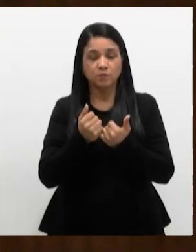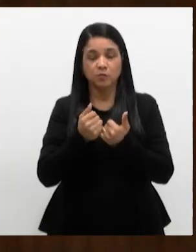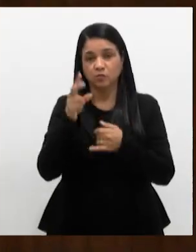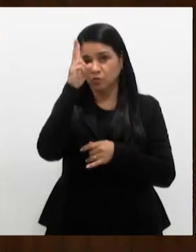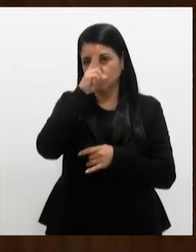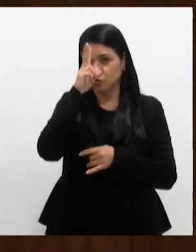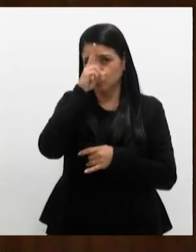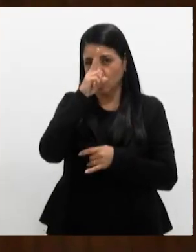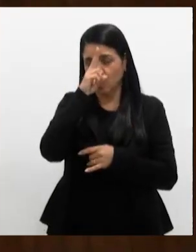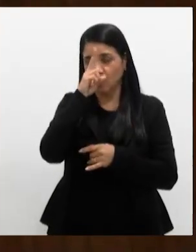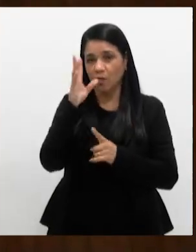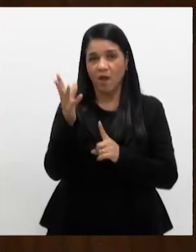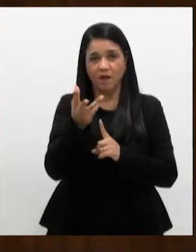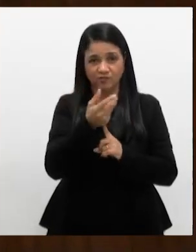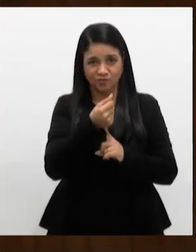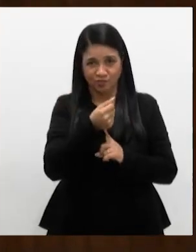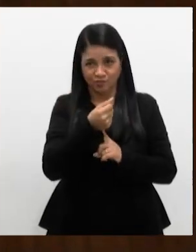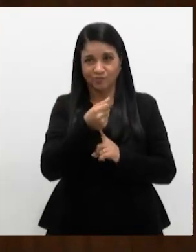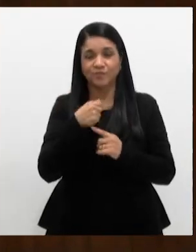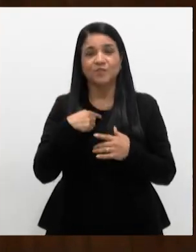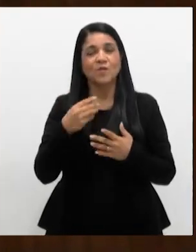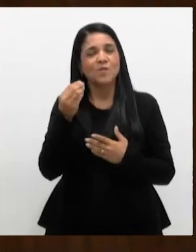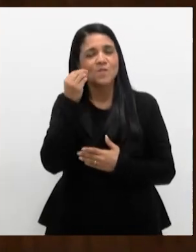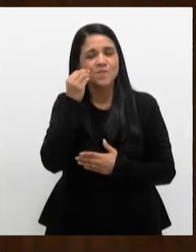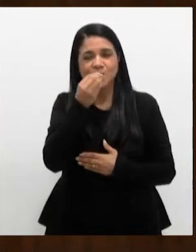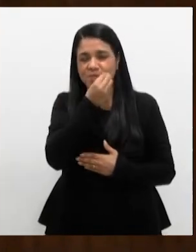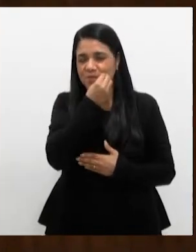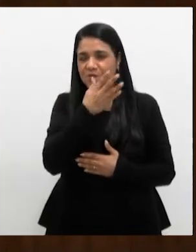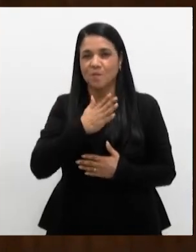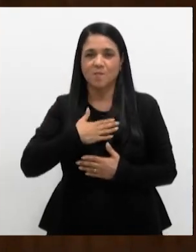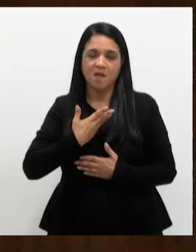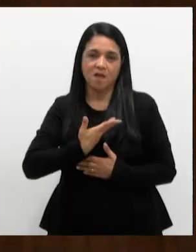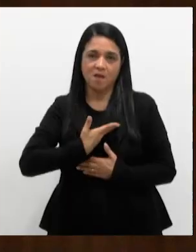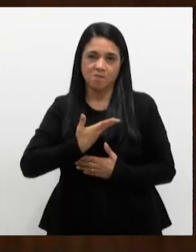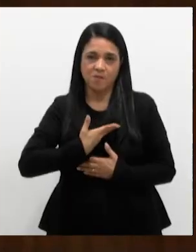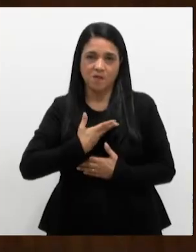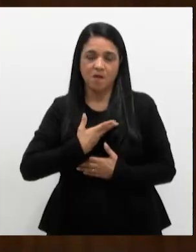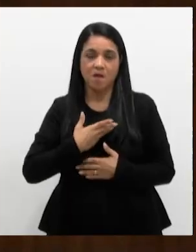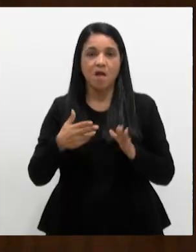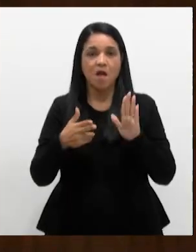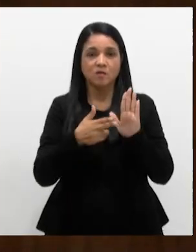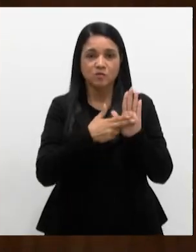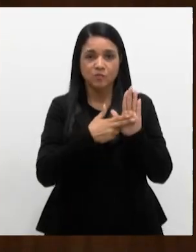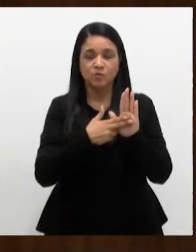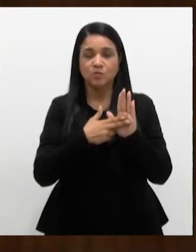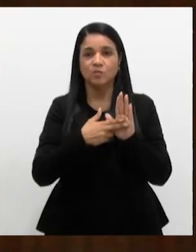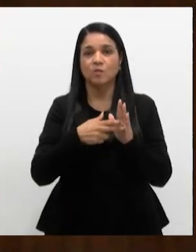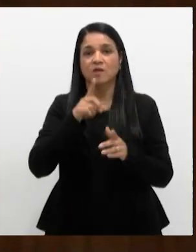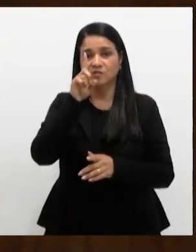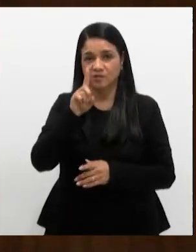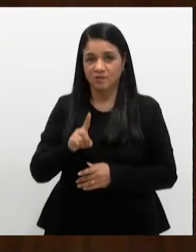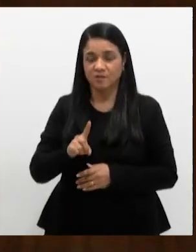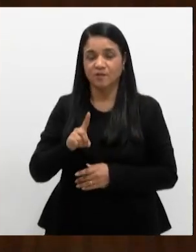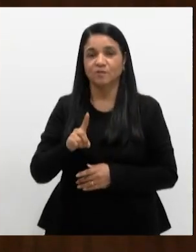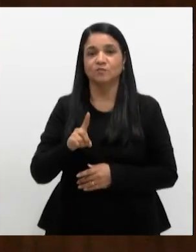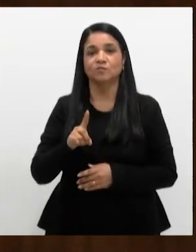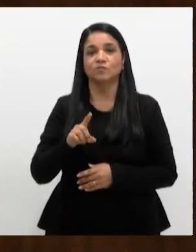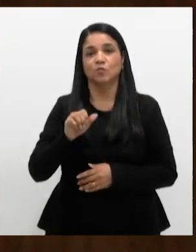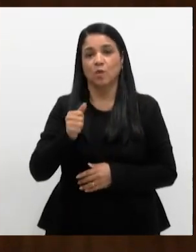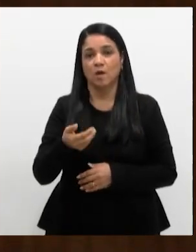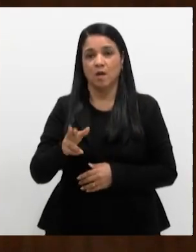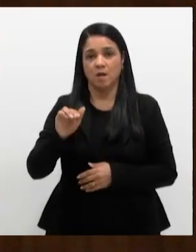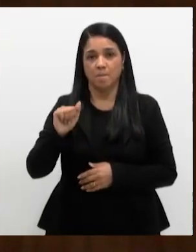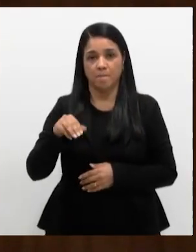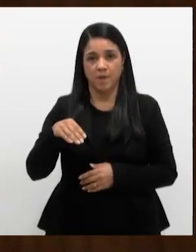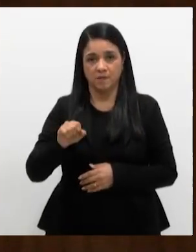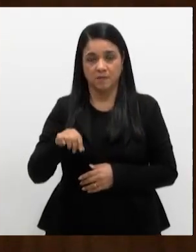mandar um beijo muito grande para minha amiga que está assumindo a direção do Armazém da Utopia, a Tuca Moraes, e dizer, presidente, que